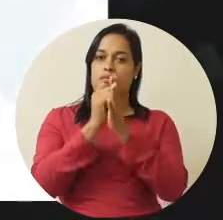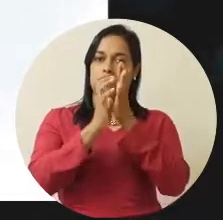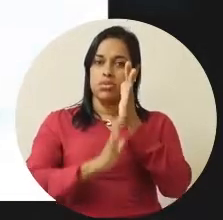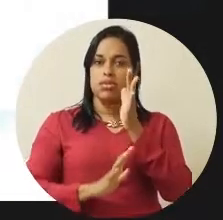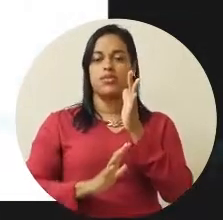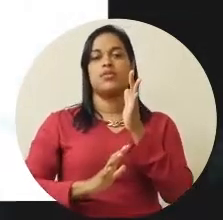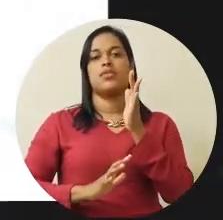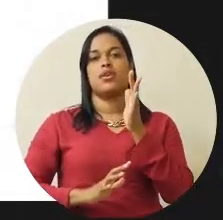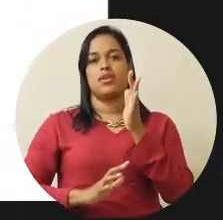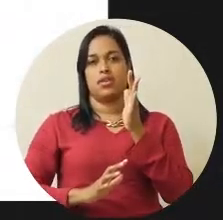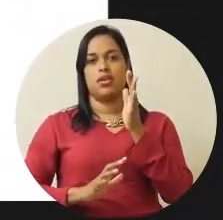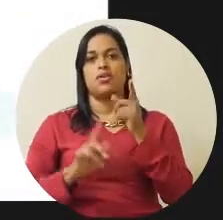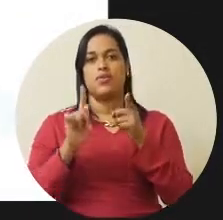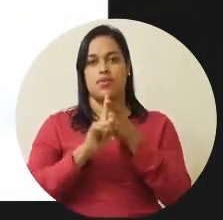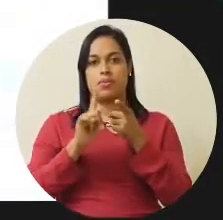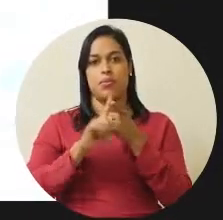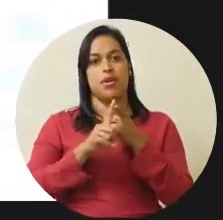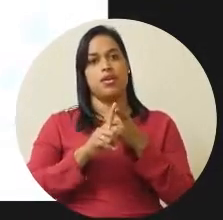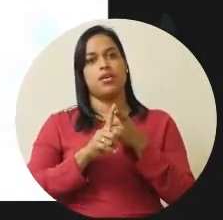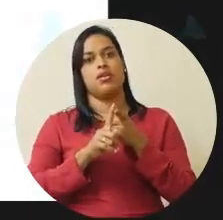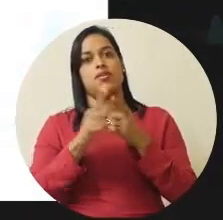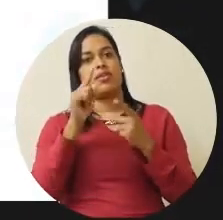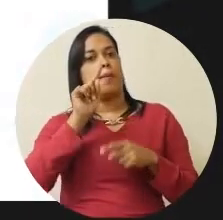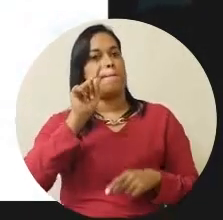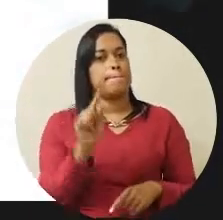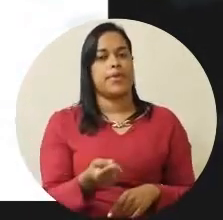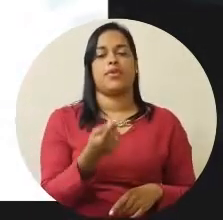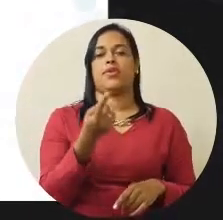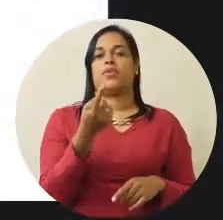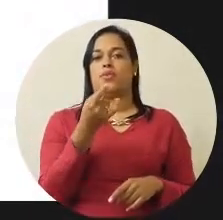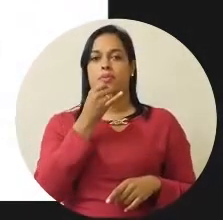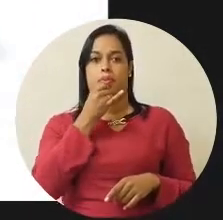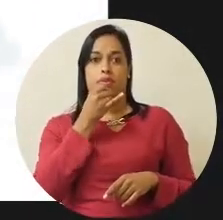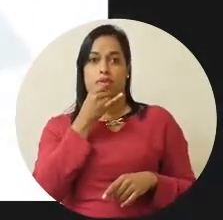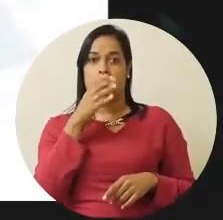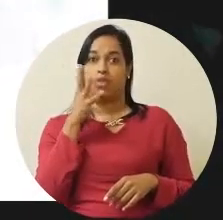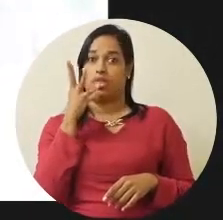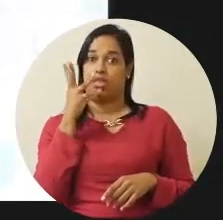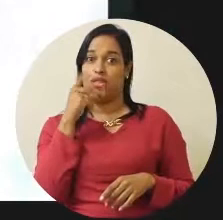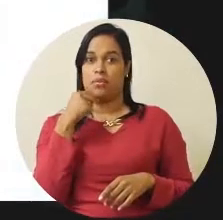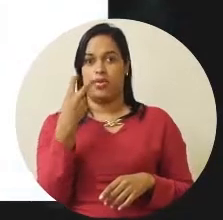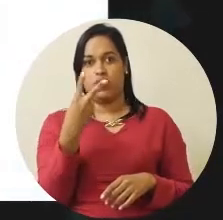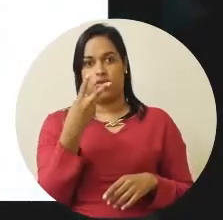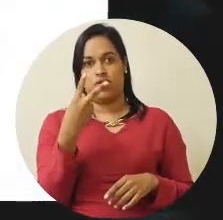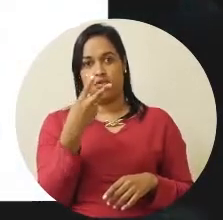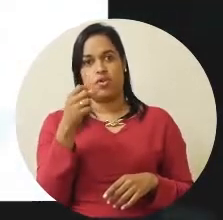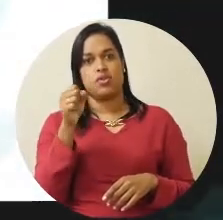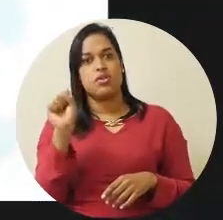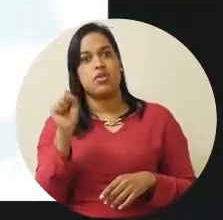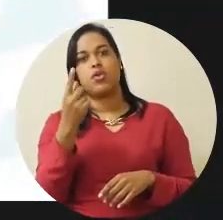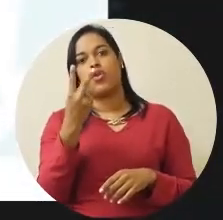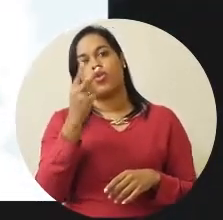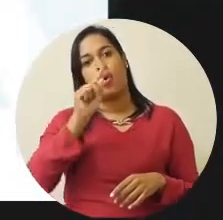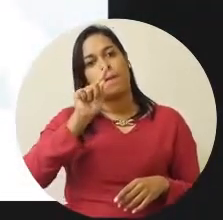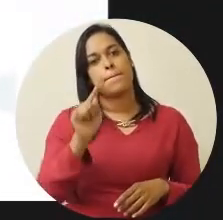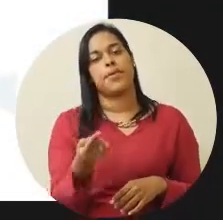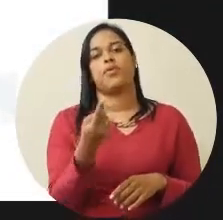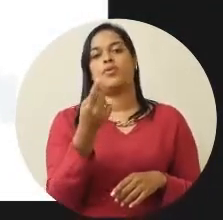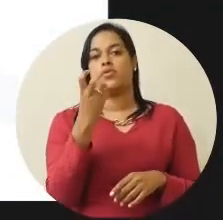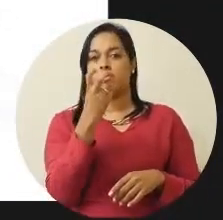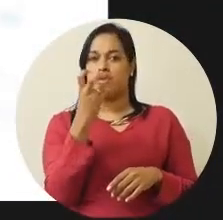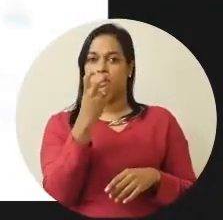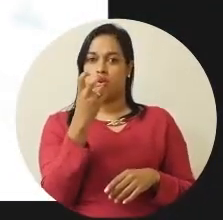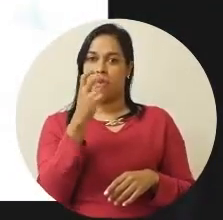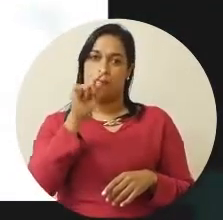é em milissegundos. Então 1 segundo ele vai ter 1000. Você quer que demore 2 segundos, então você coloca 2000. 5